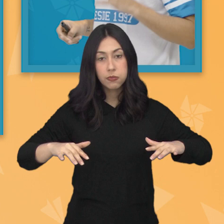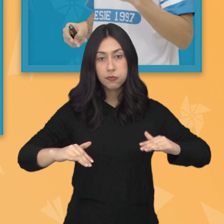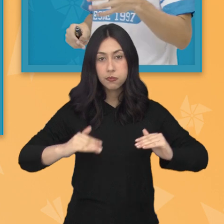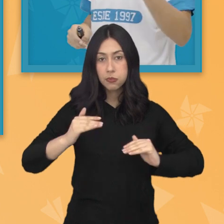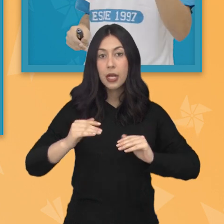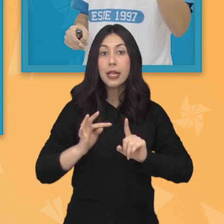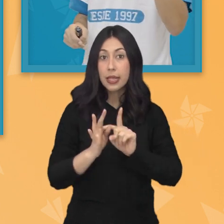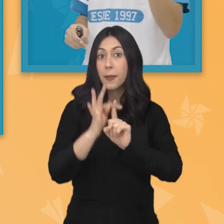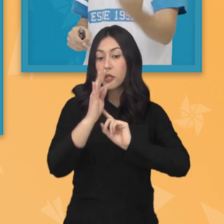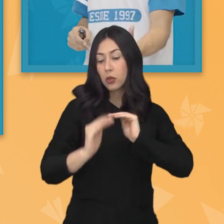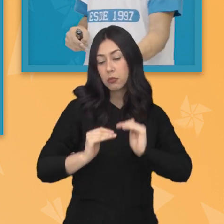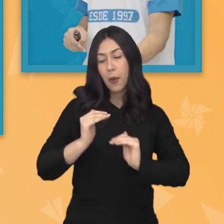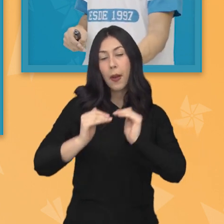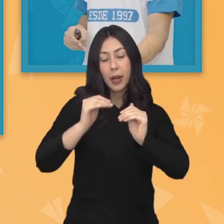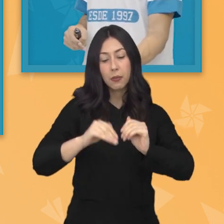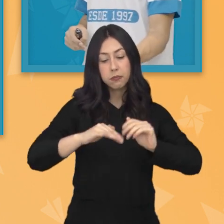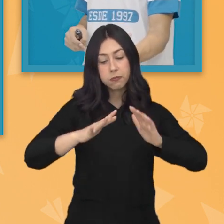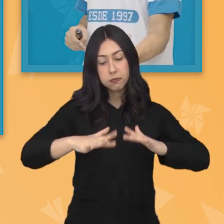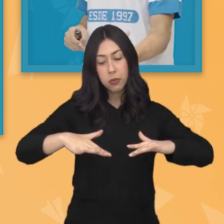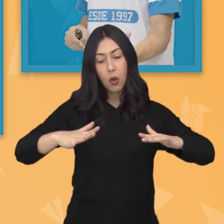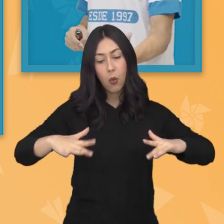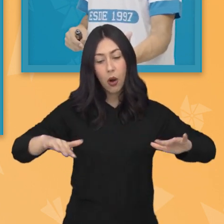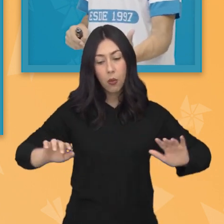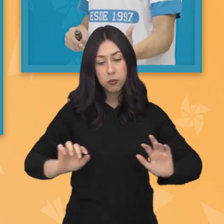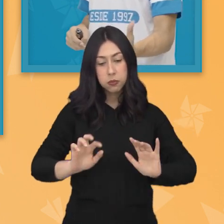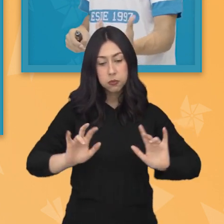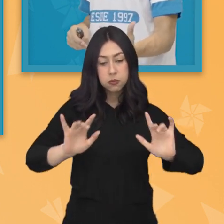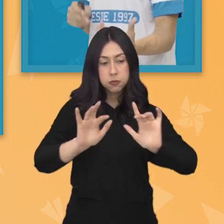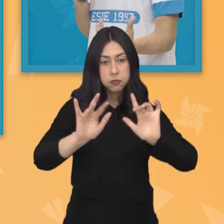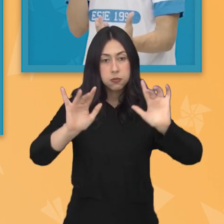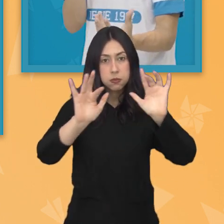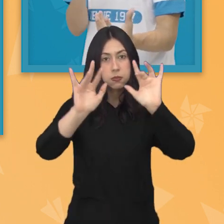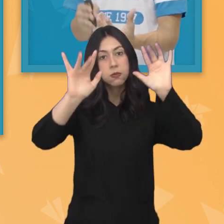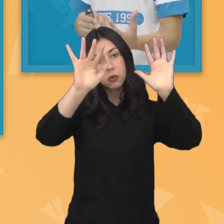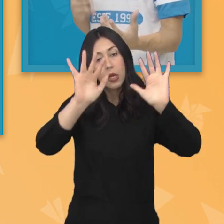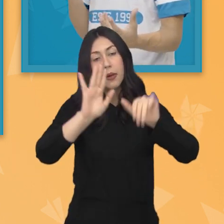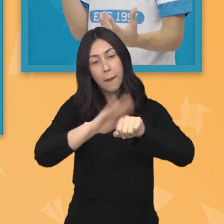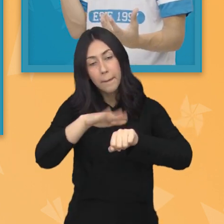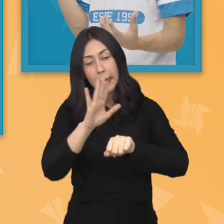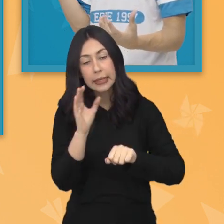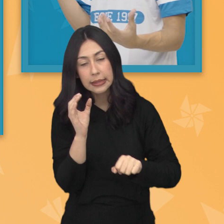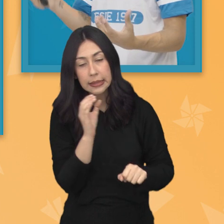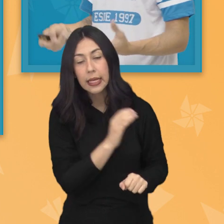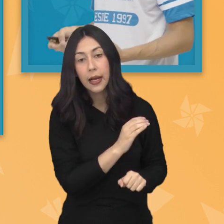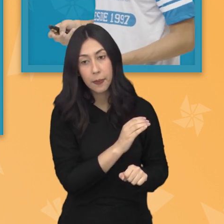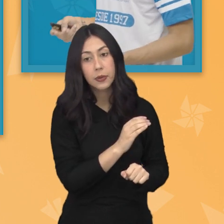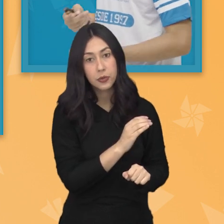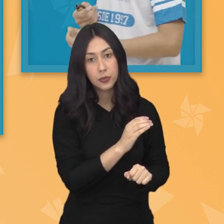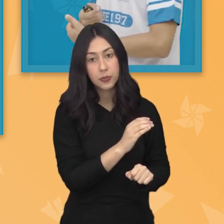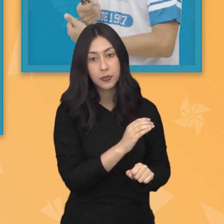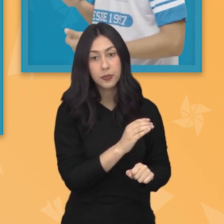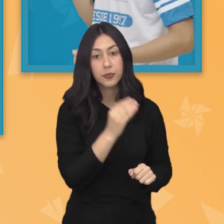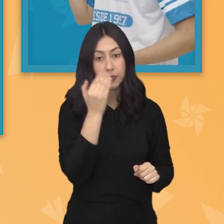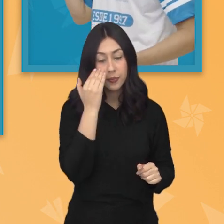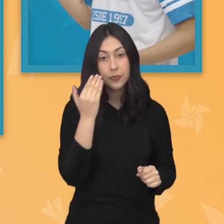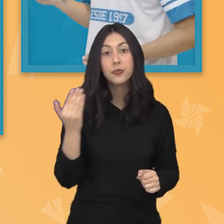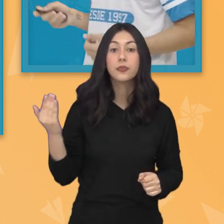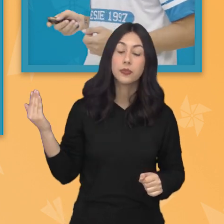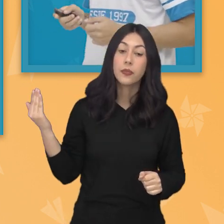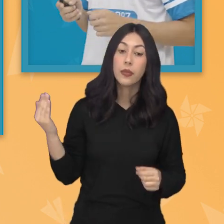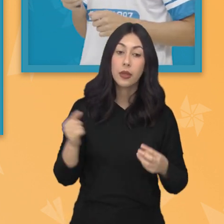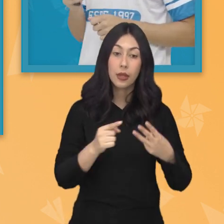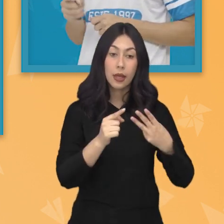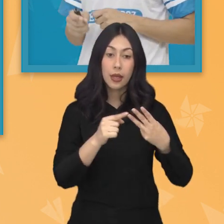a temperatura que aquela substância está ali naquele momento, ela se iguala à sua temperatura de ebulição natural.